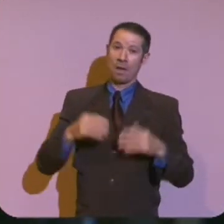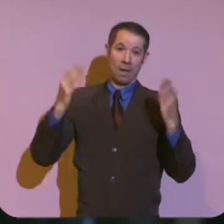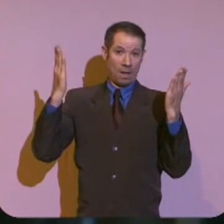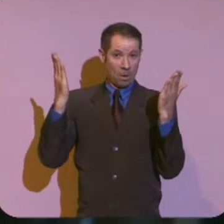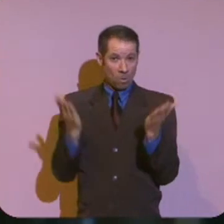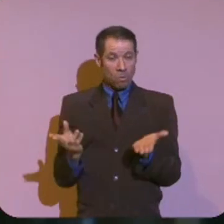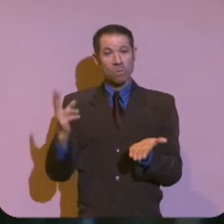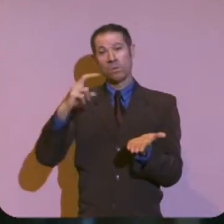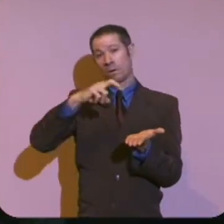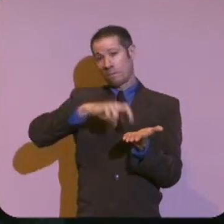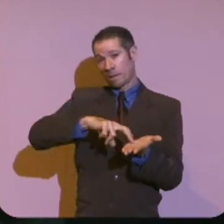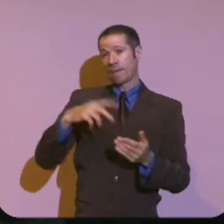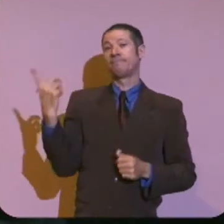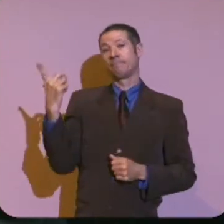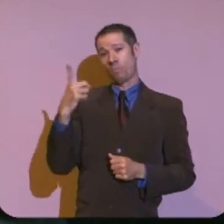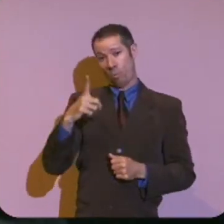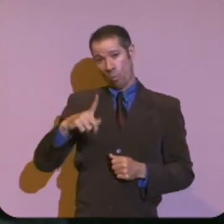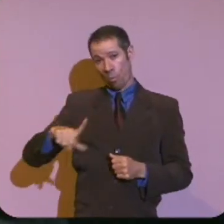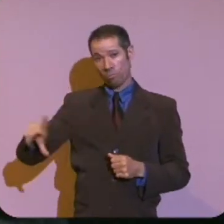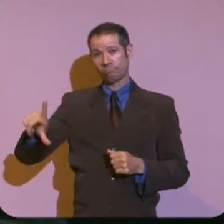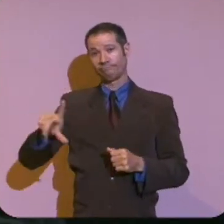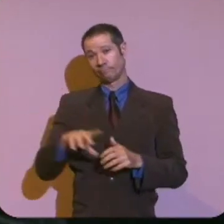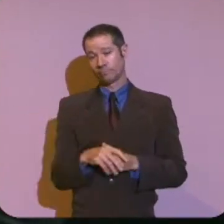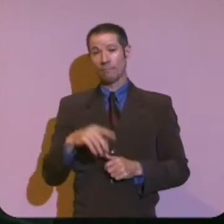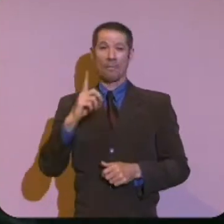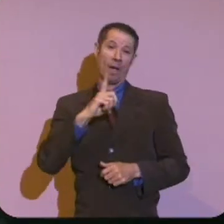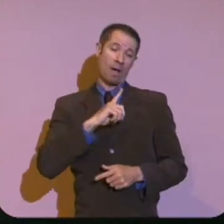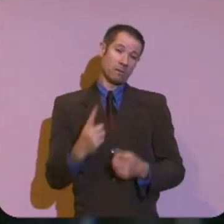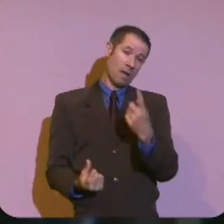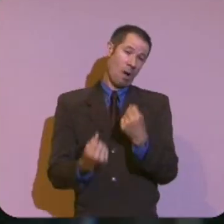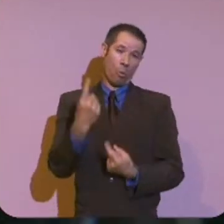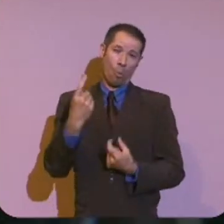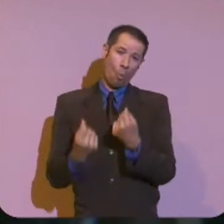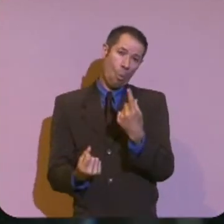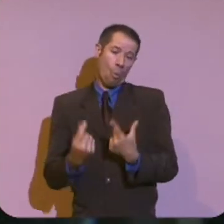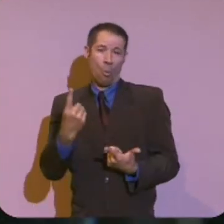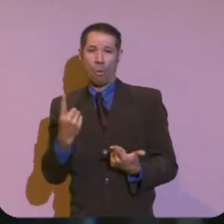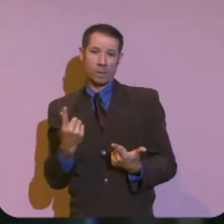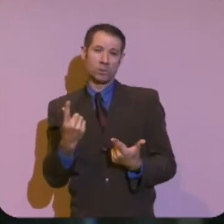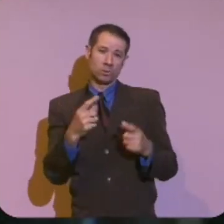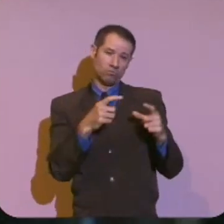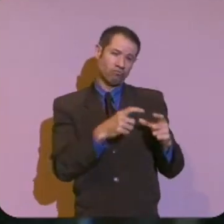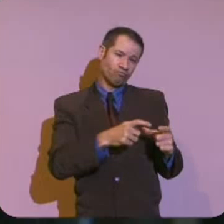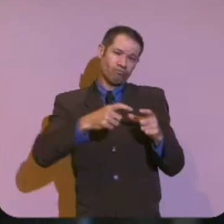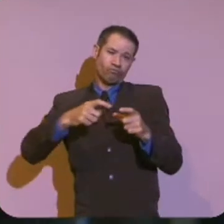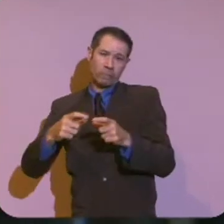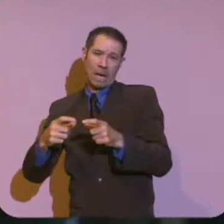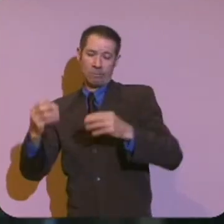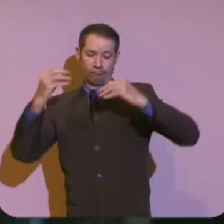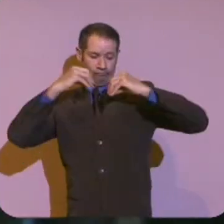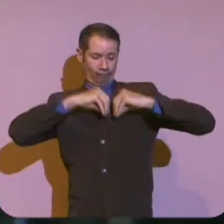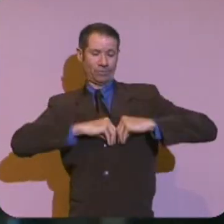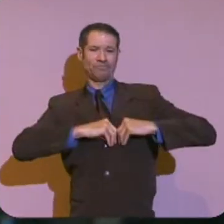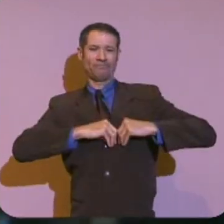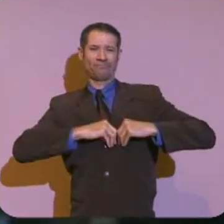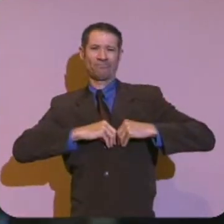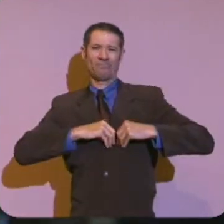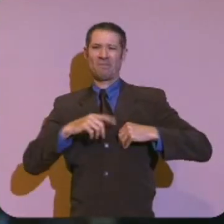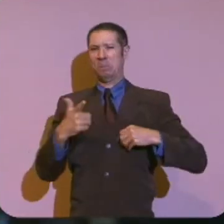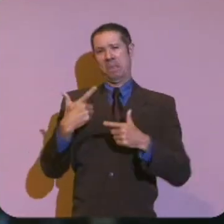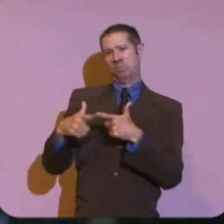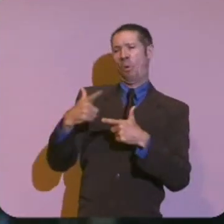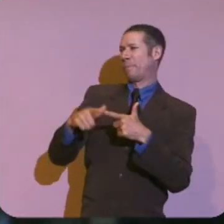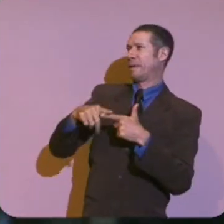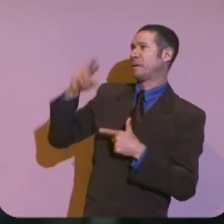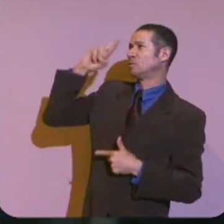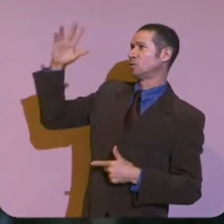manhã e repito agora, tem algumas áreas que a gente não tem problema de deixar Deus tocar na